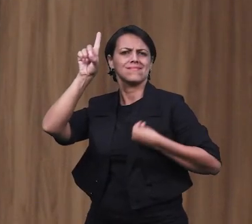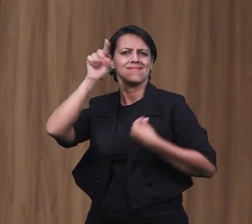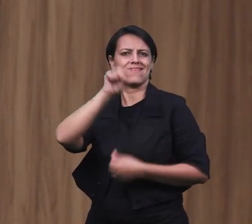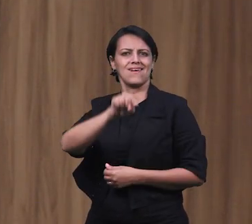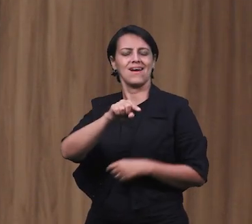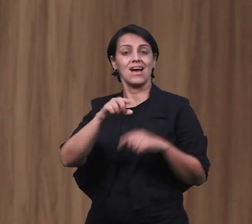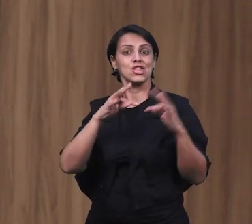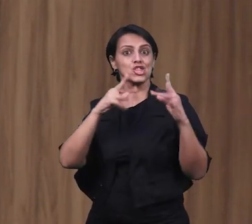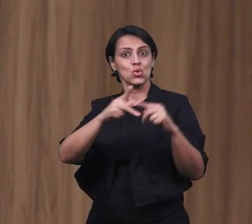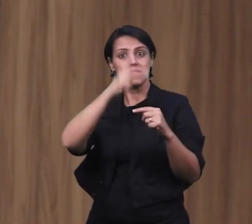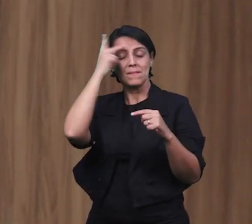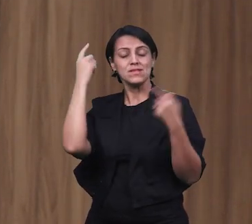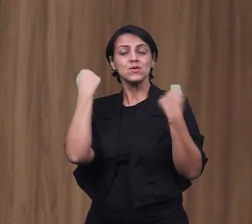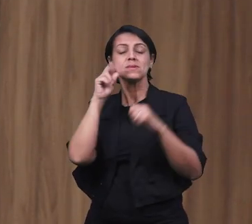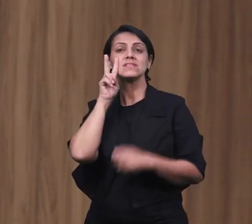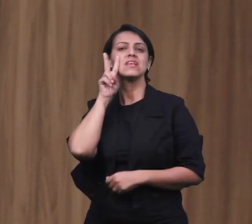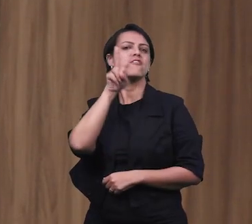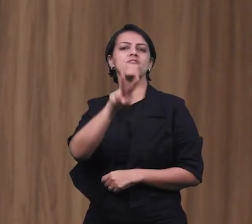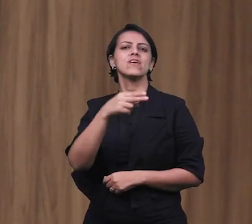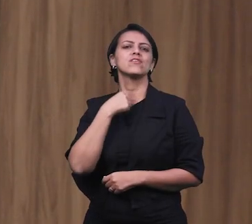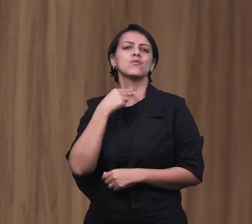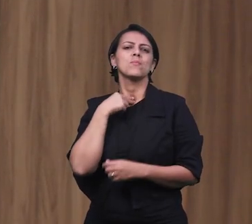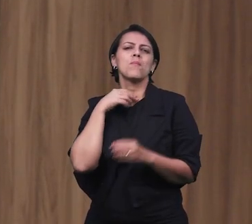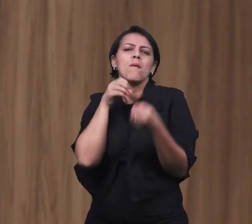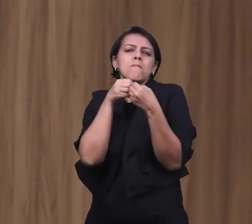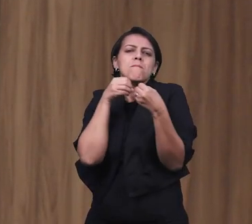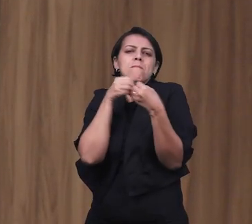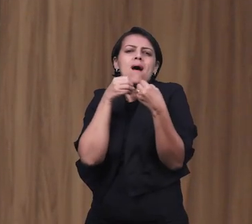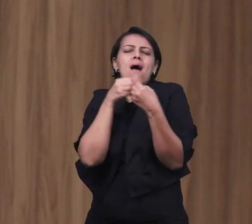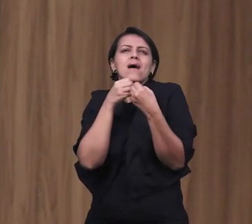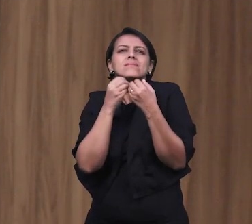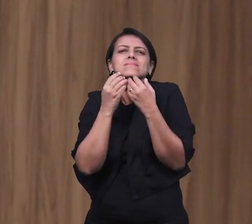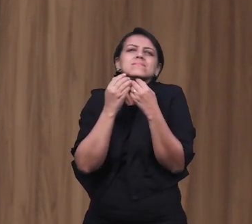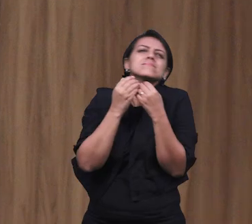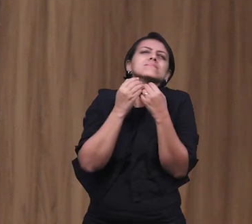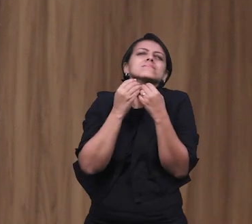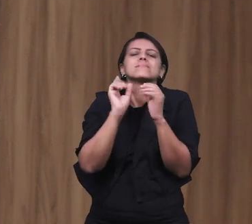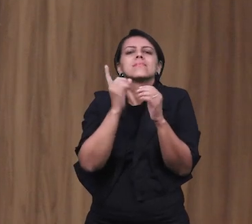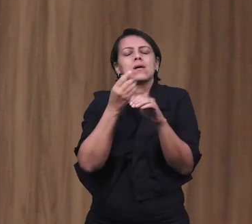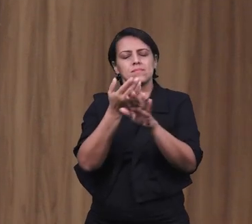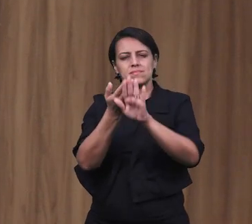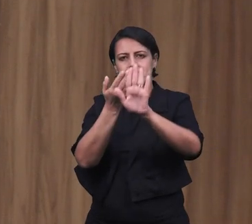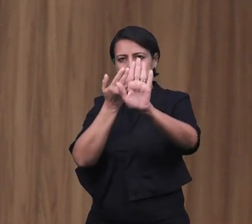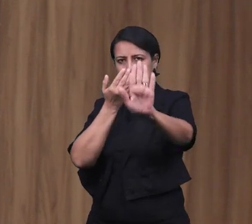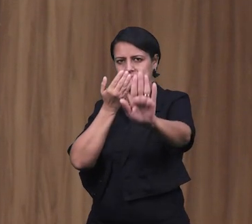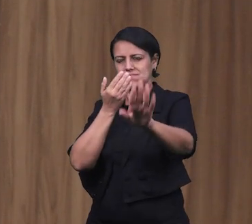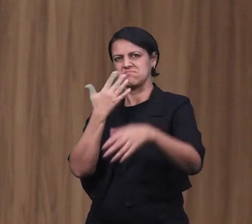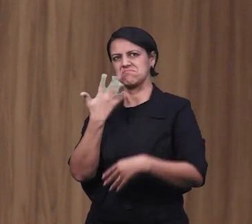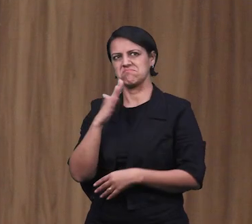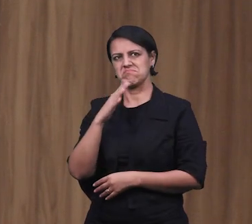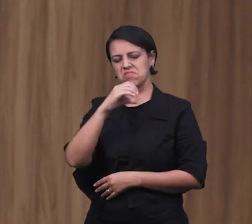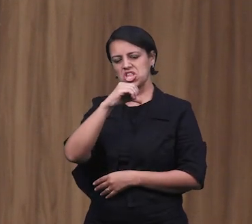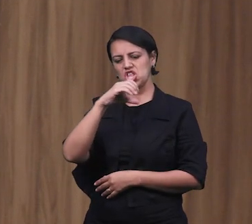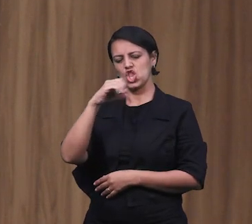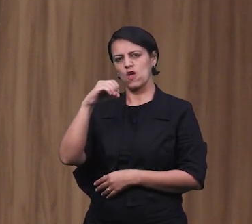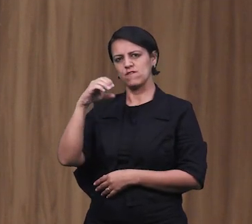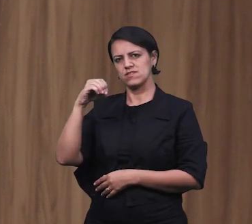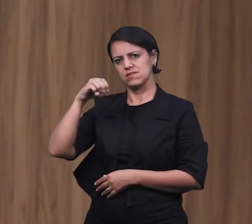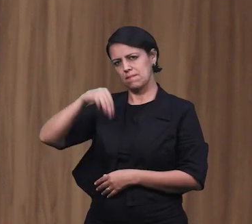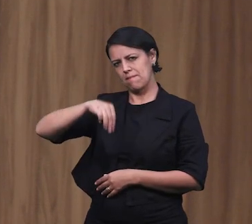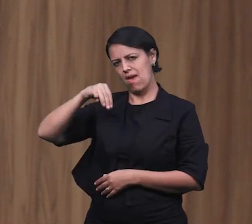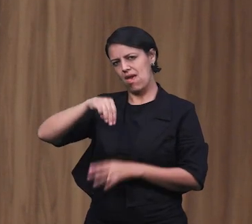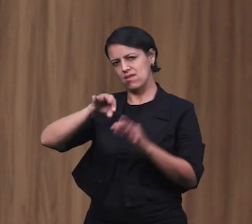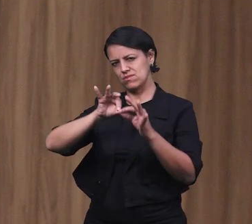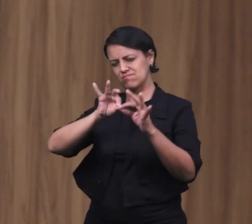que avistar. Então, não podia ficar muito pertinho, tinha que ficar uma distância. Dava mais ou menos uns 900 metros e